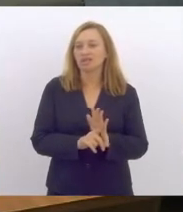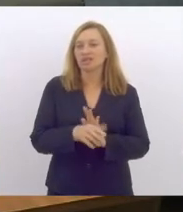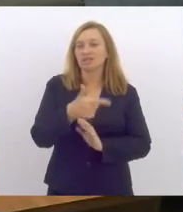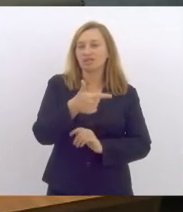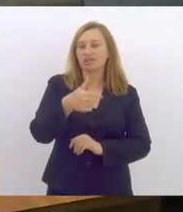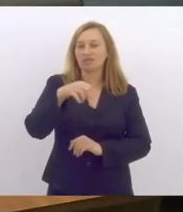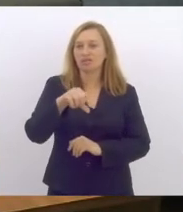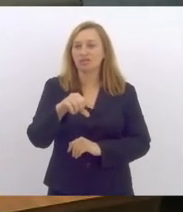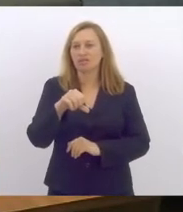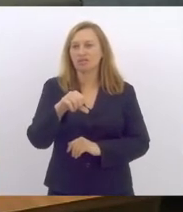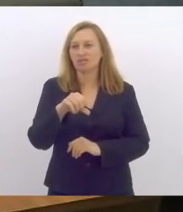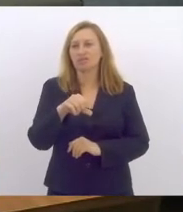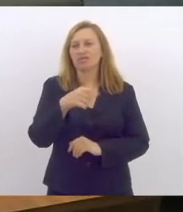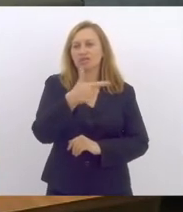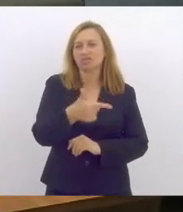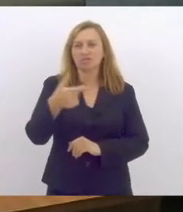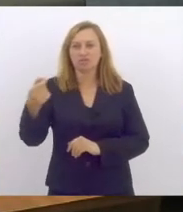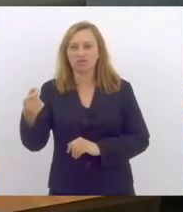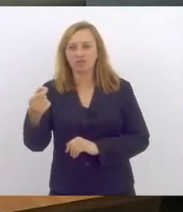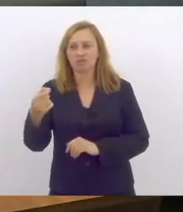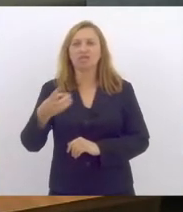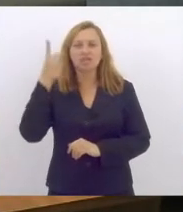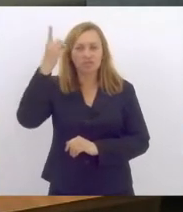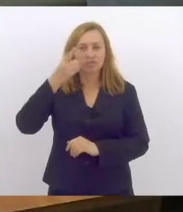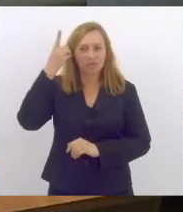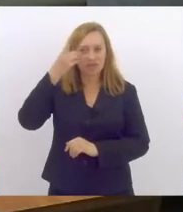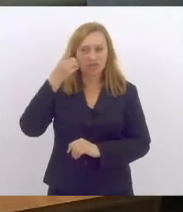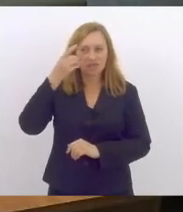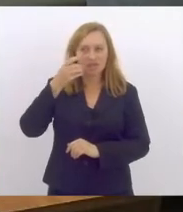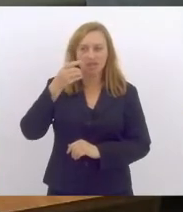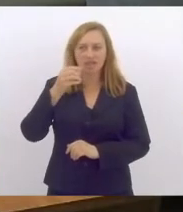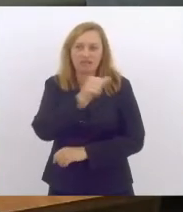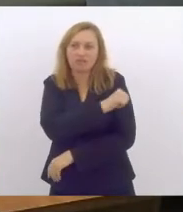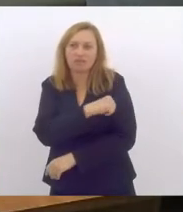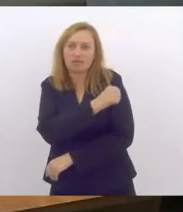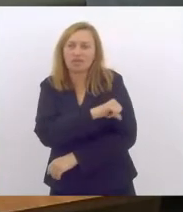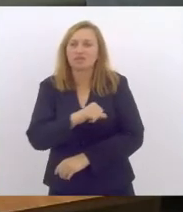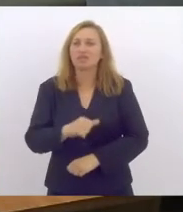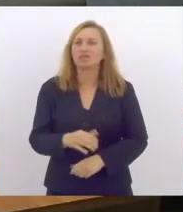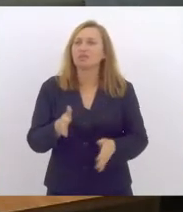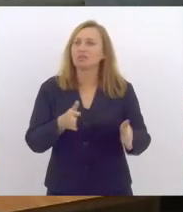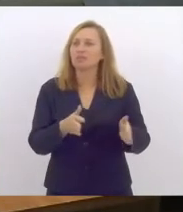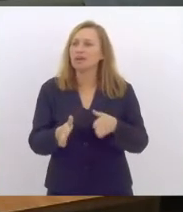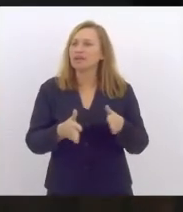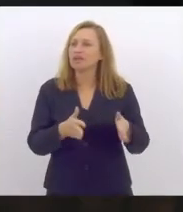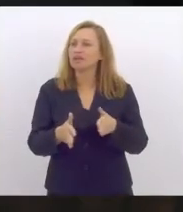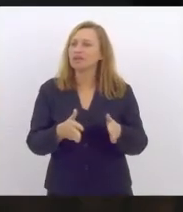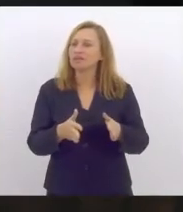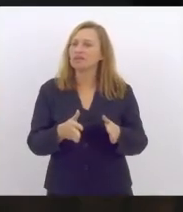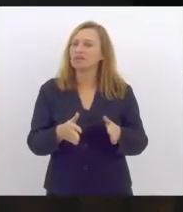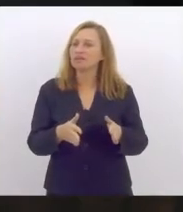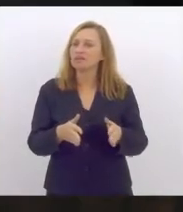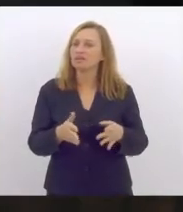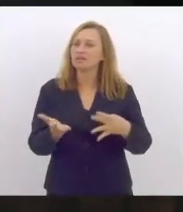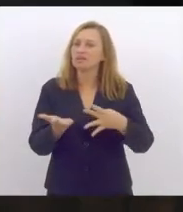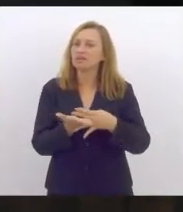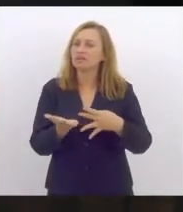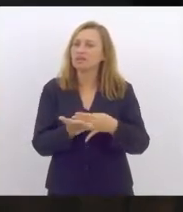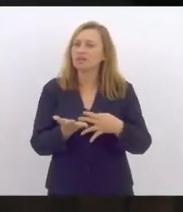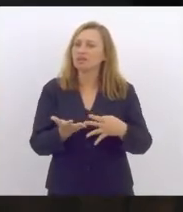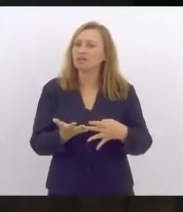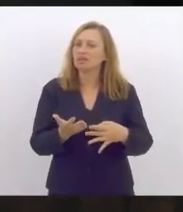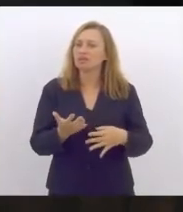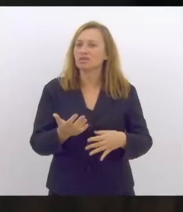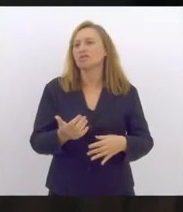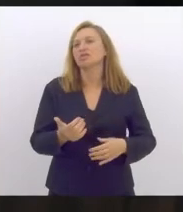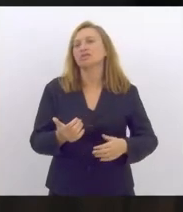2229 de 2020, de autoria da deputada enfermeira Rejane, que dispõe sobre o período de intervalo